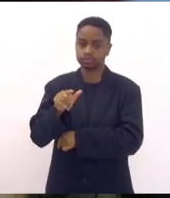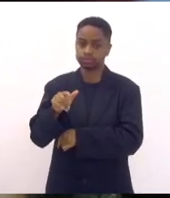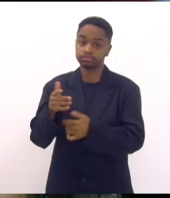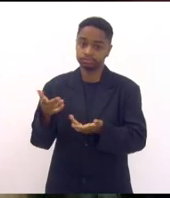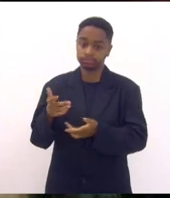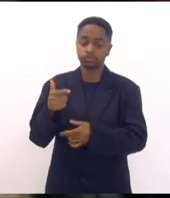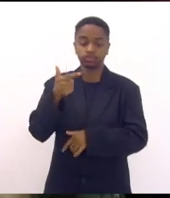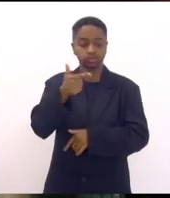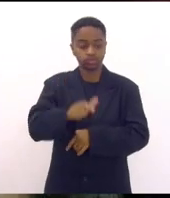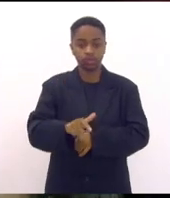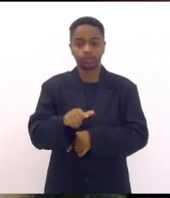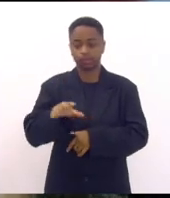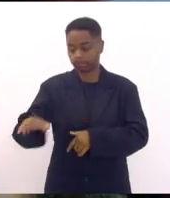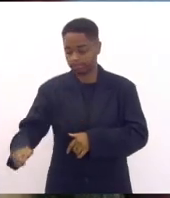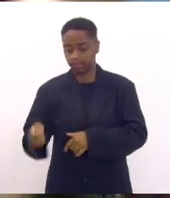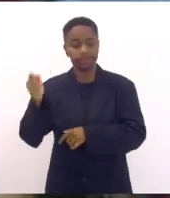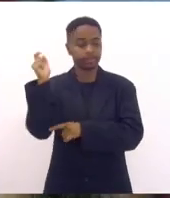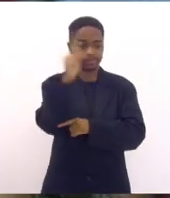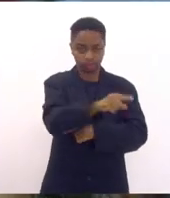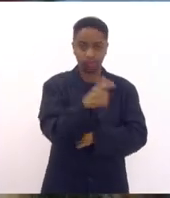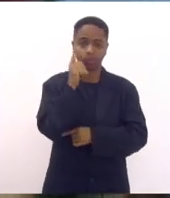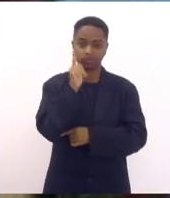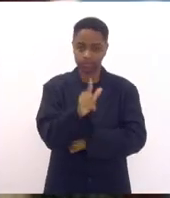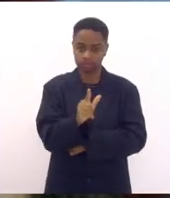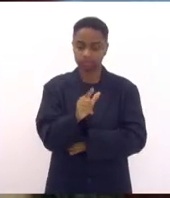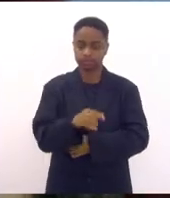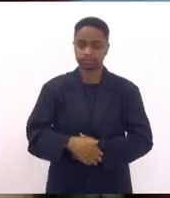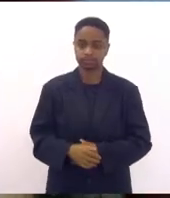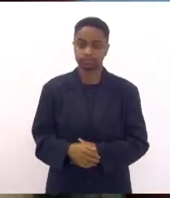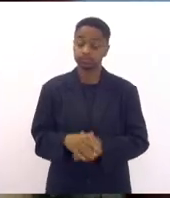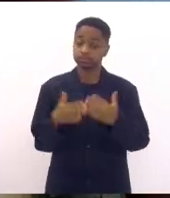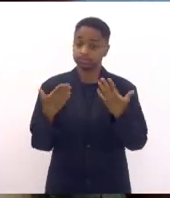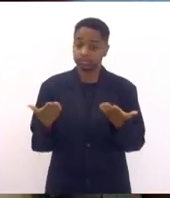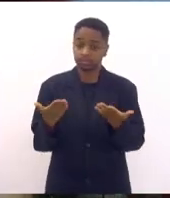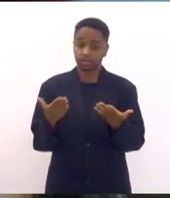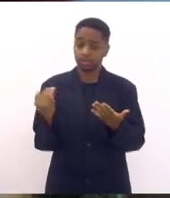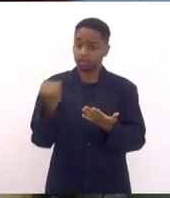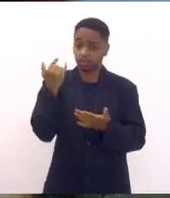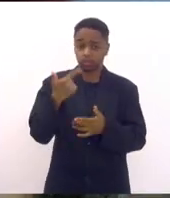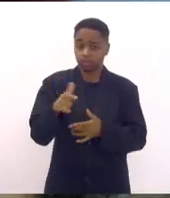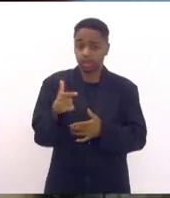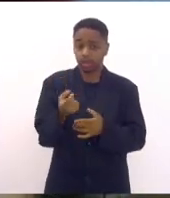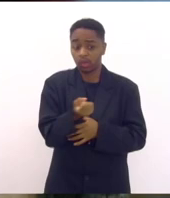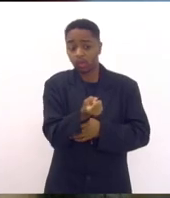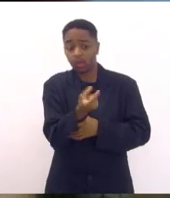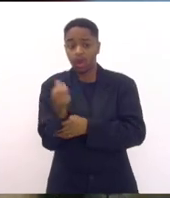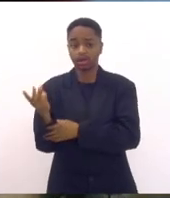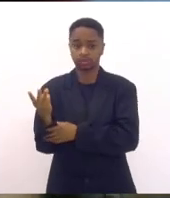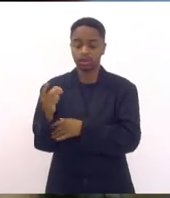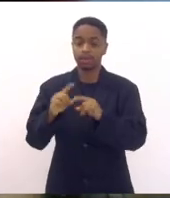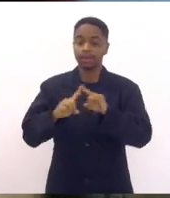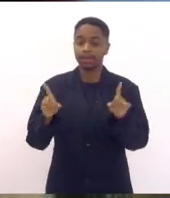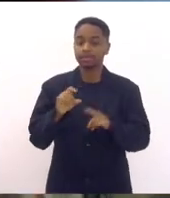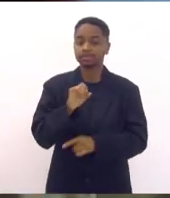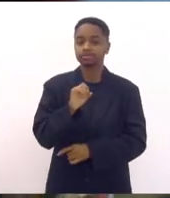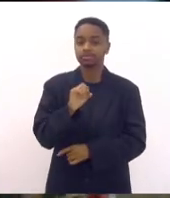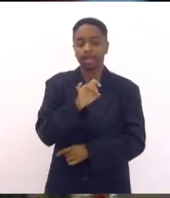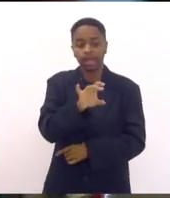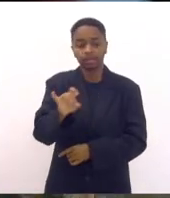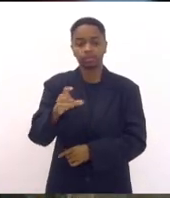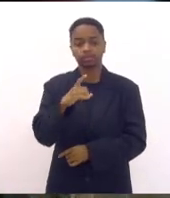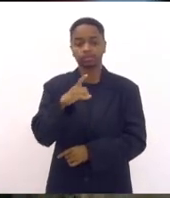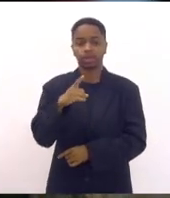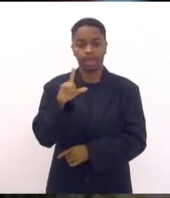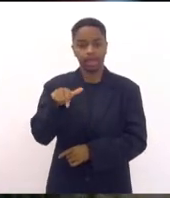caminha mais um pouco e diz mas essa sim então assim não importa a quantidade mas que cada uma tem uma